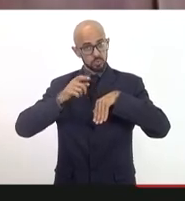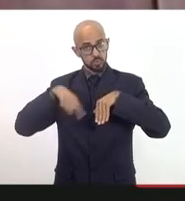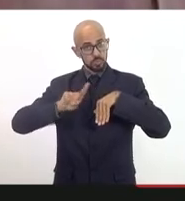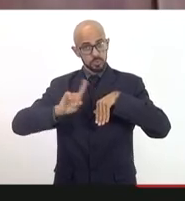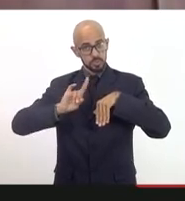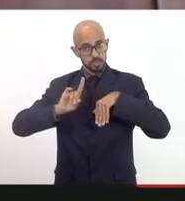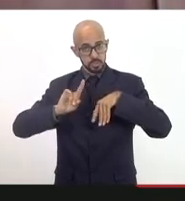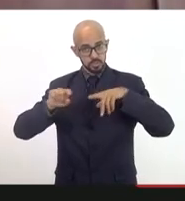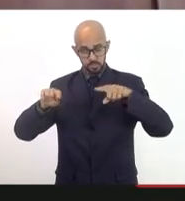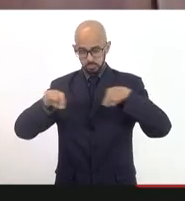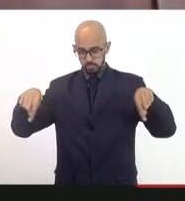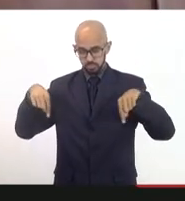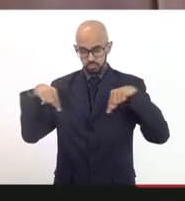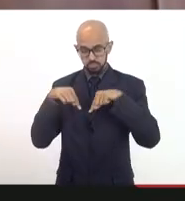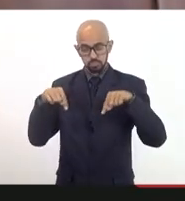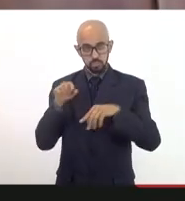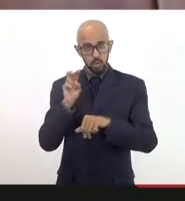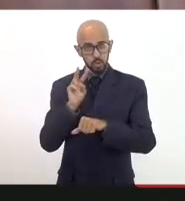porque